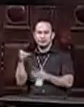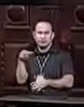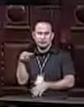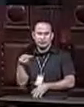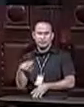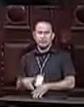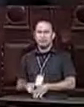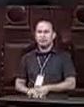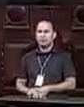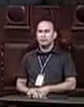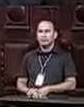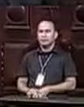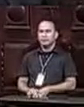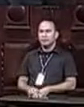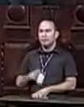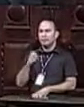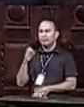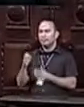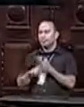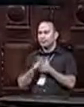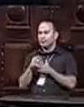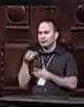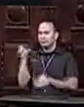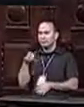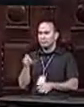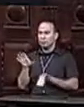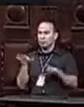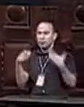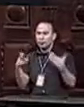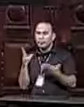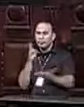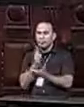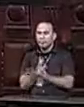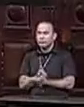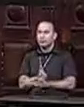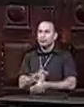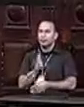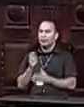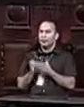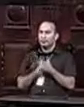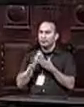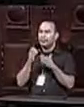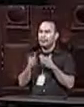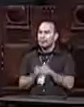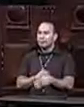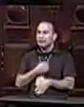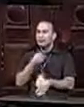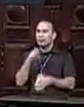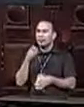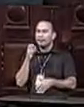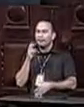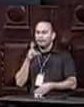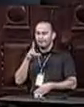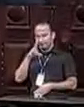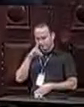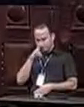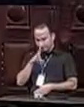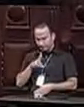condução da política pública de transporte no Estado, mas da própria FETranspor. Vejam, senhoras e senhores, a própria